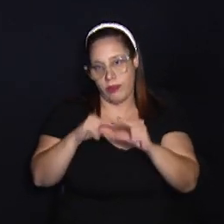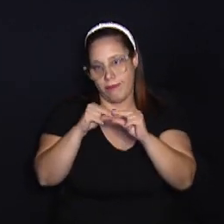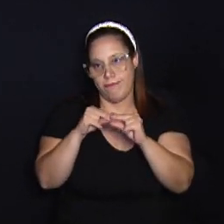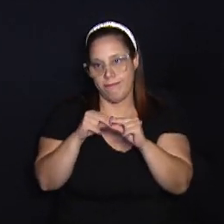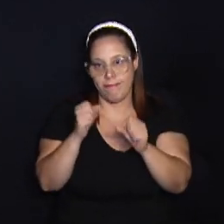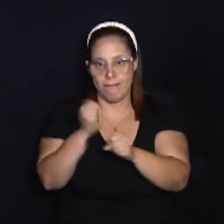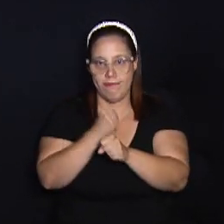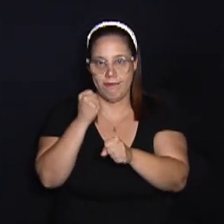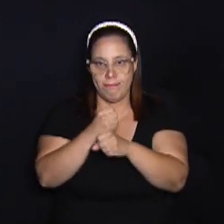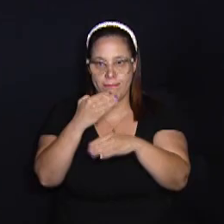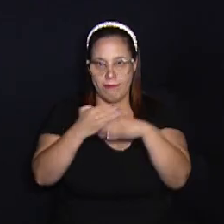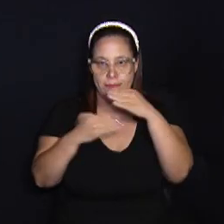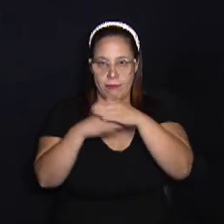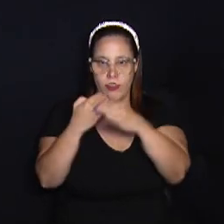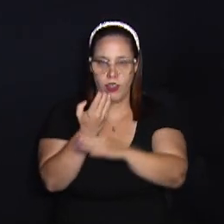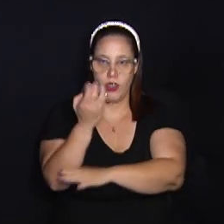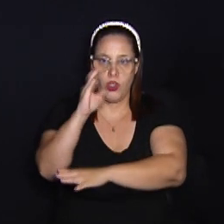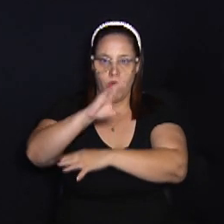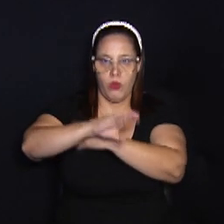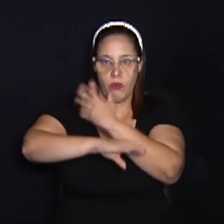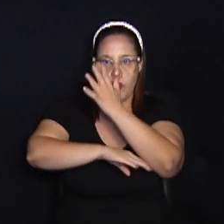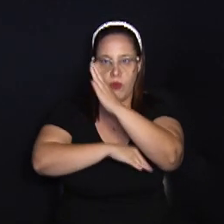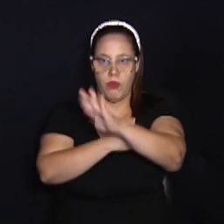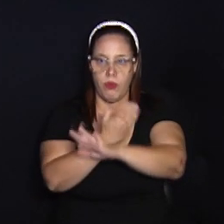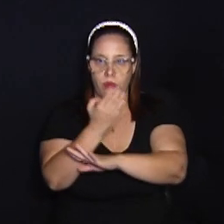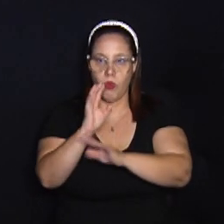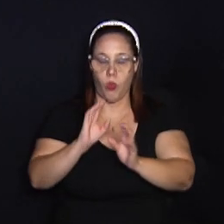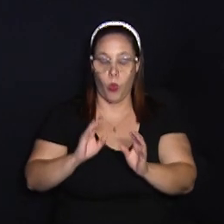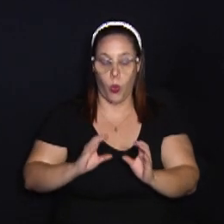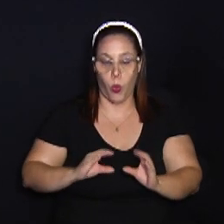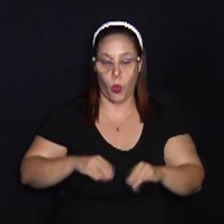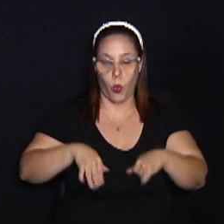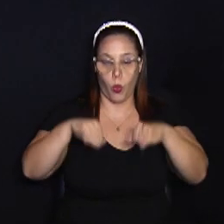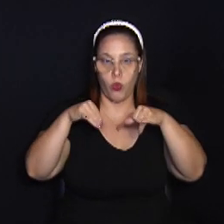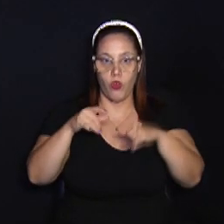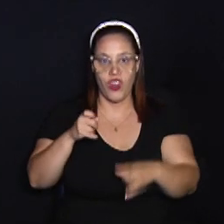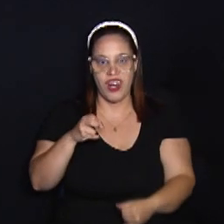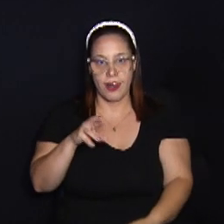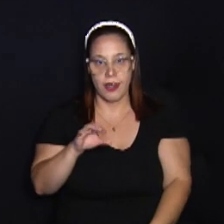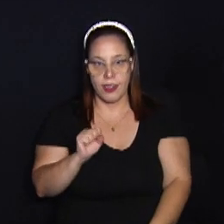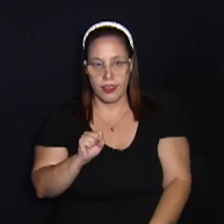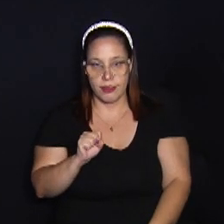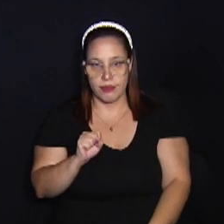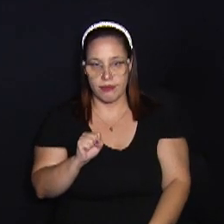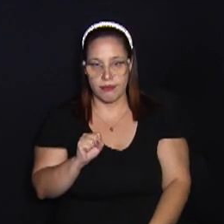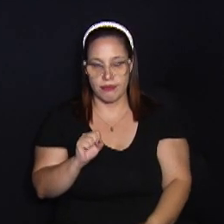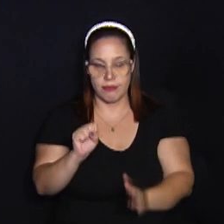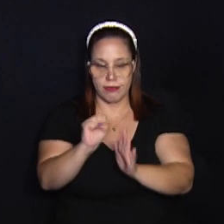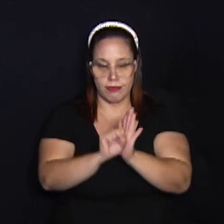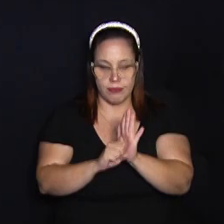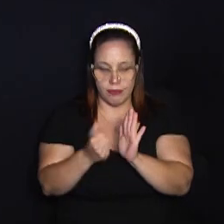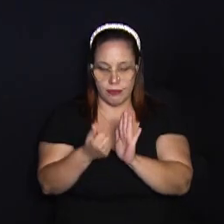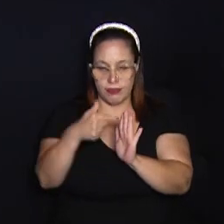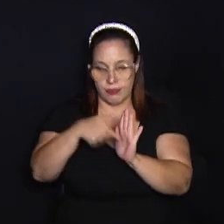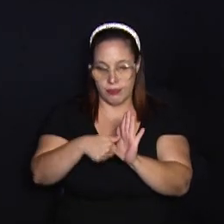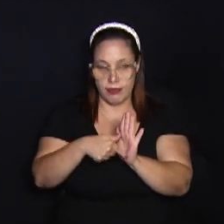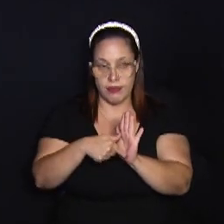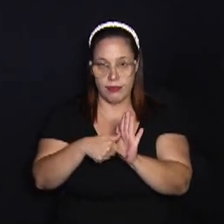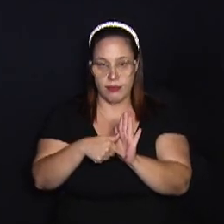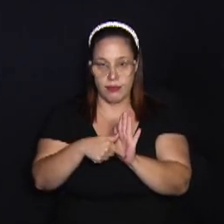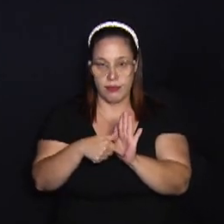francês, com a construção de grandes jardins de palácios, como Versalhes, no século